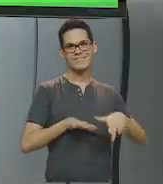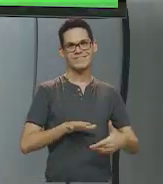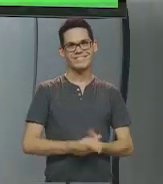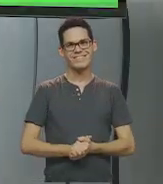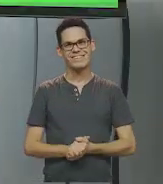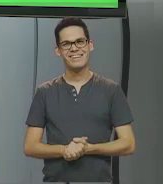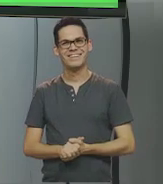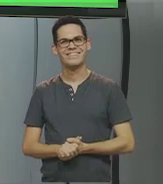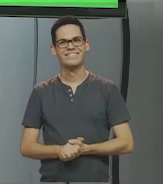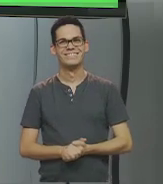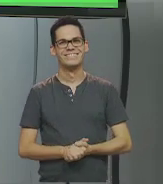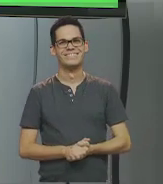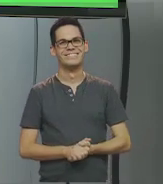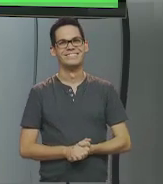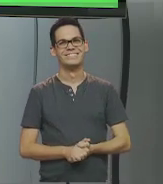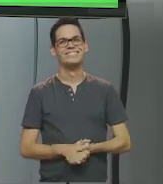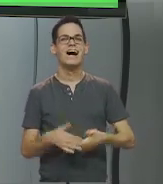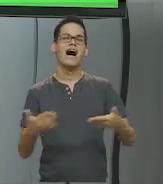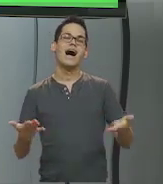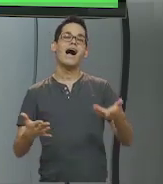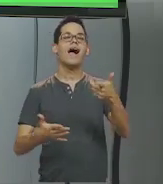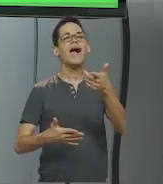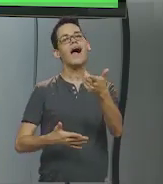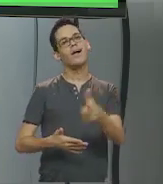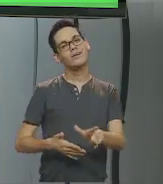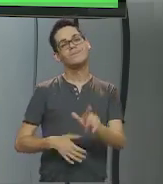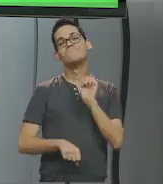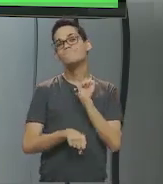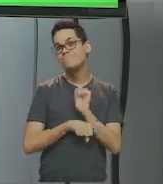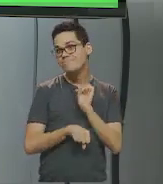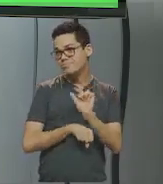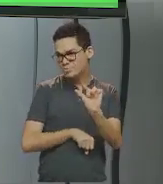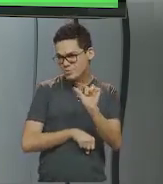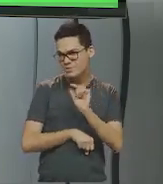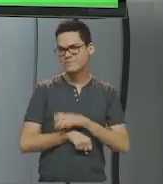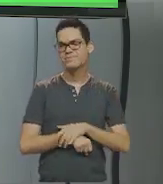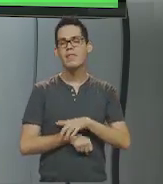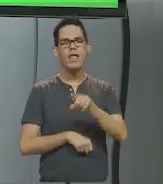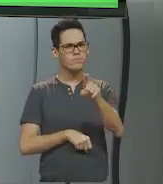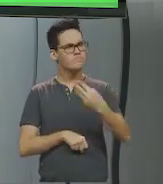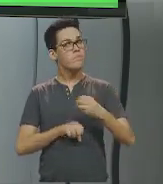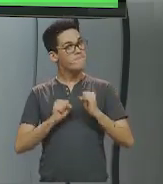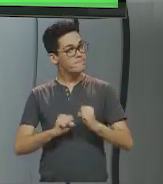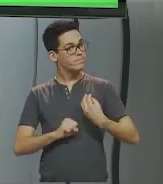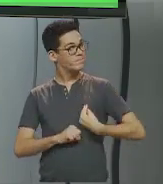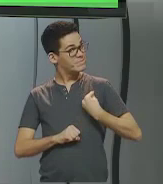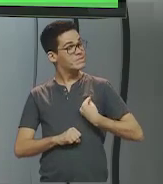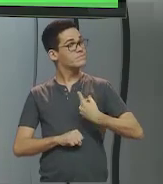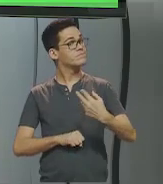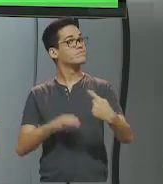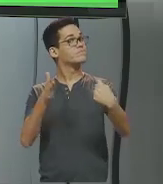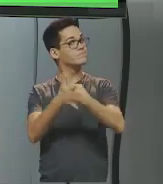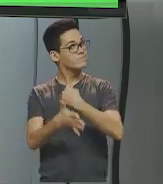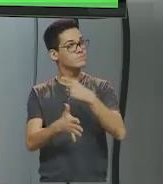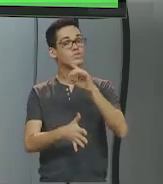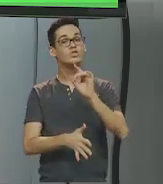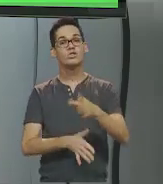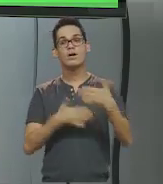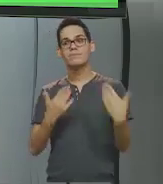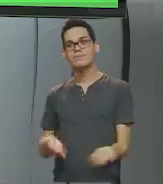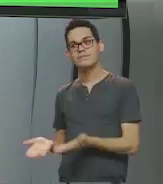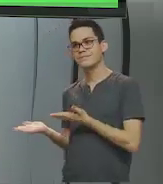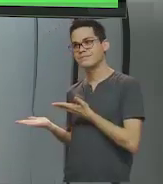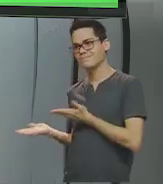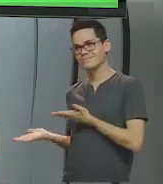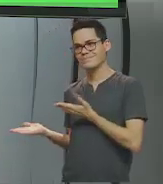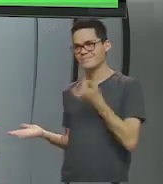Eu também. Chegou a hora de mais uma pequena pausa. Participe você também do Tira Dúvidas. É só ligar no